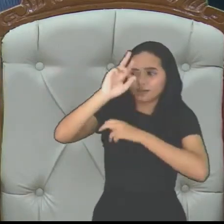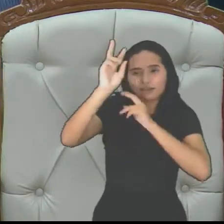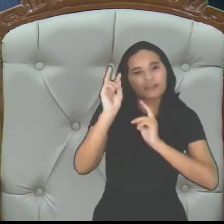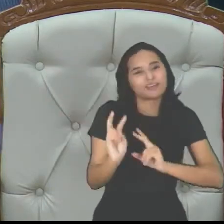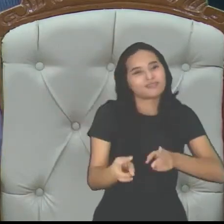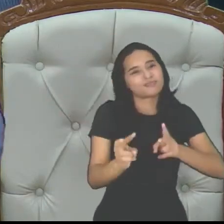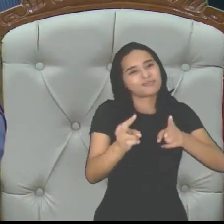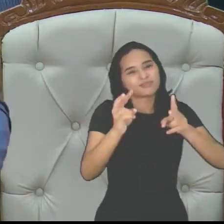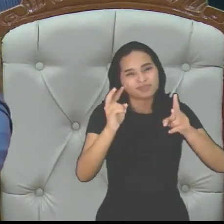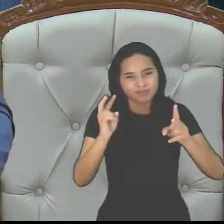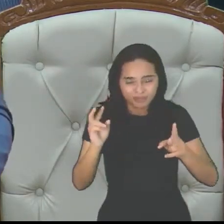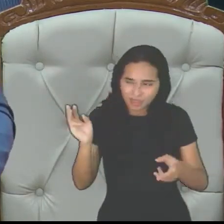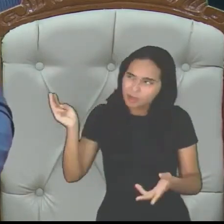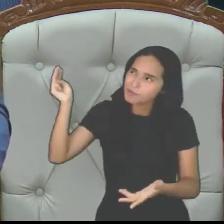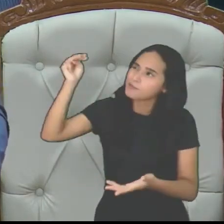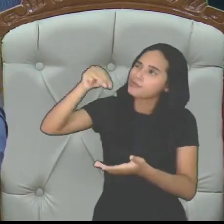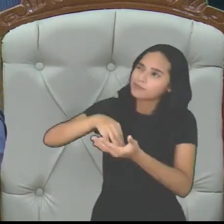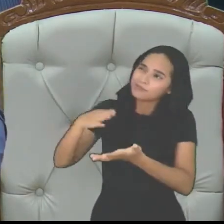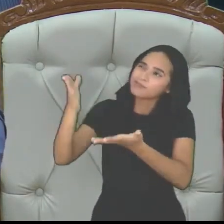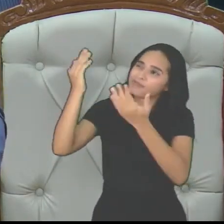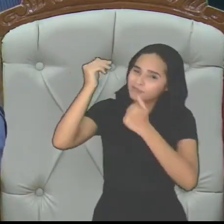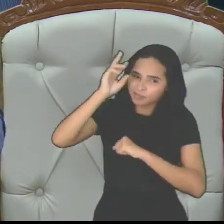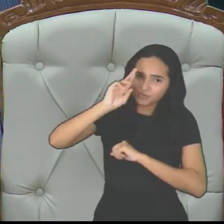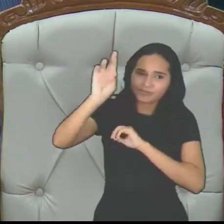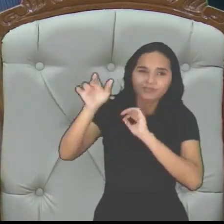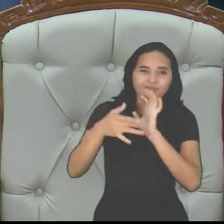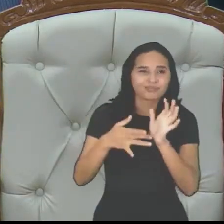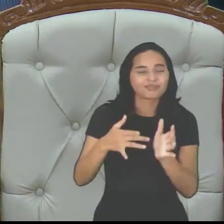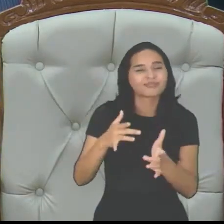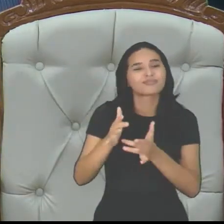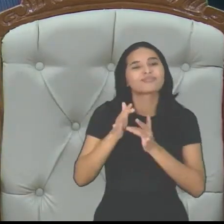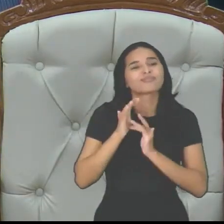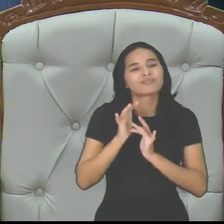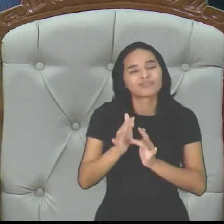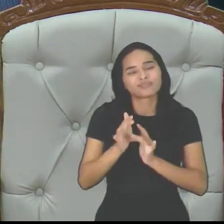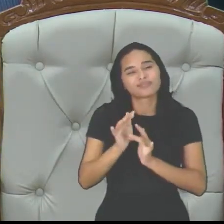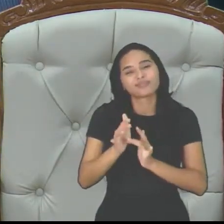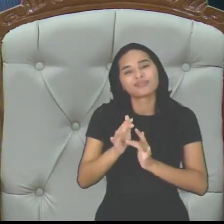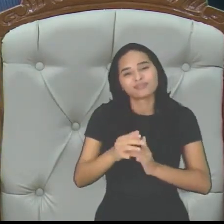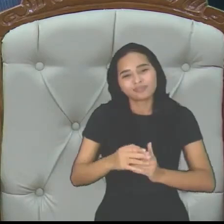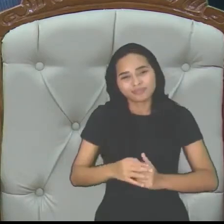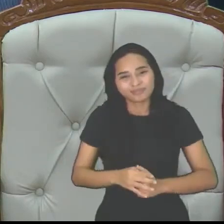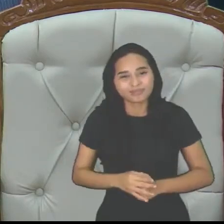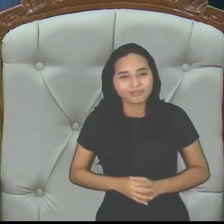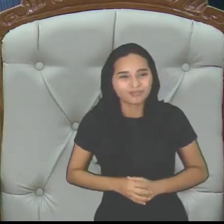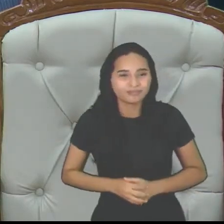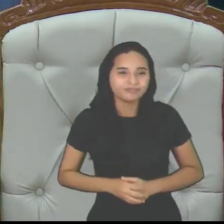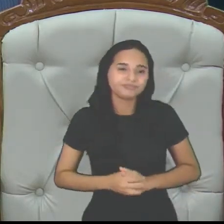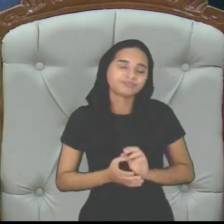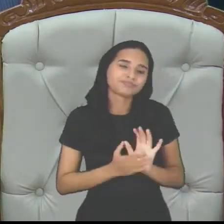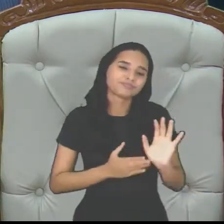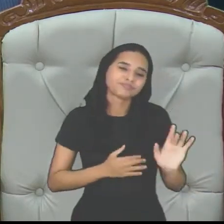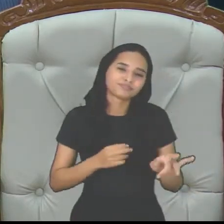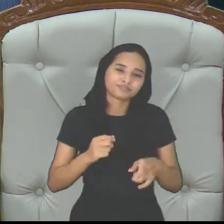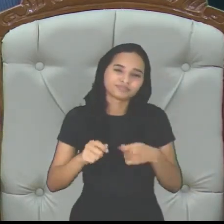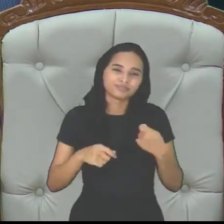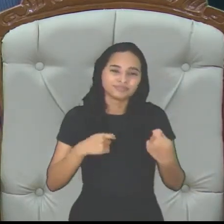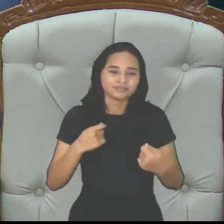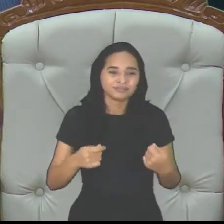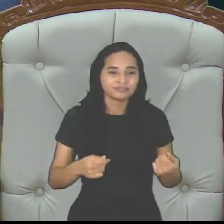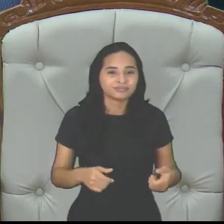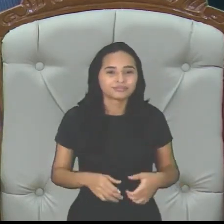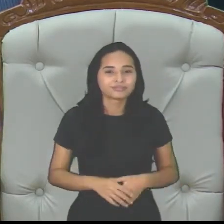sempre. Maranata, ora vem, Senhor Jesus, aleluia.